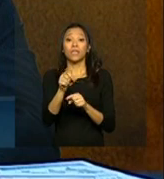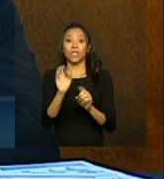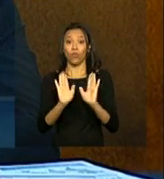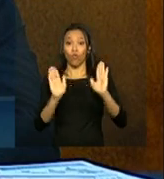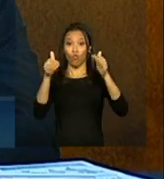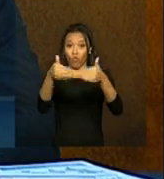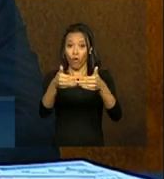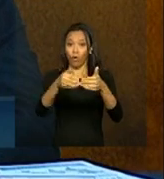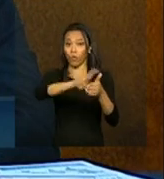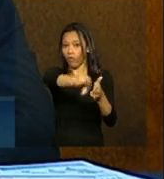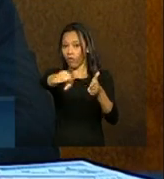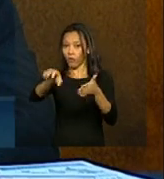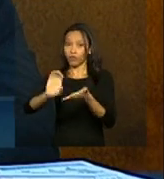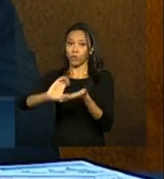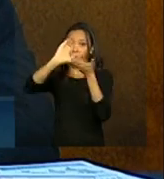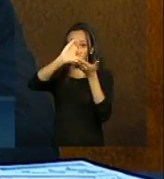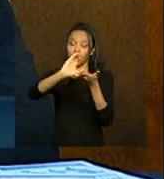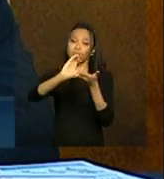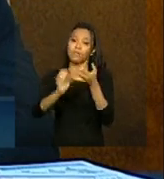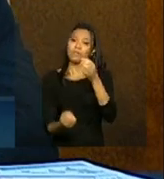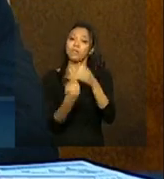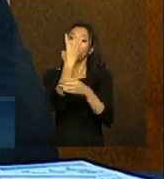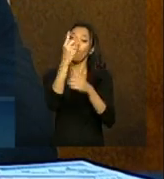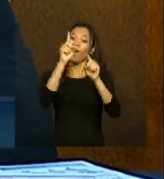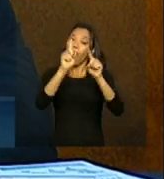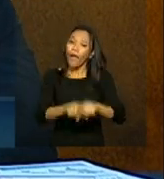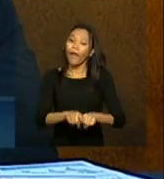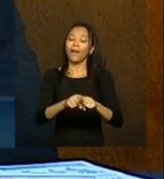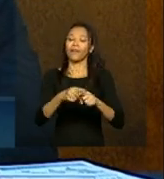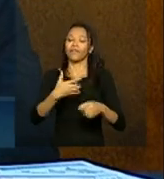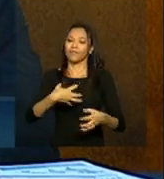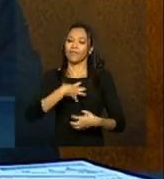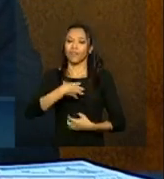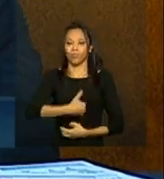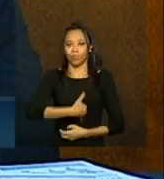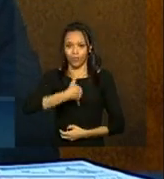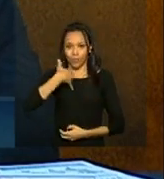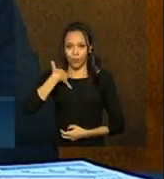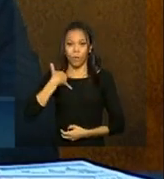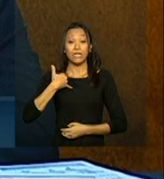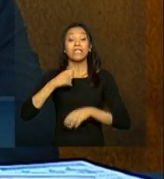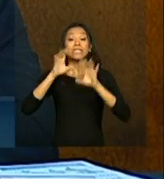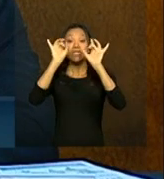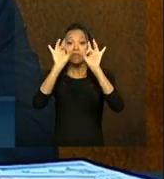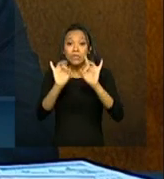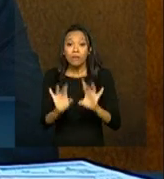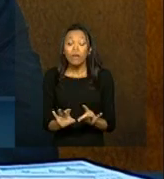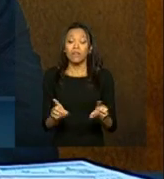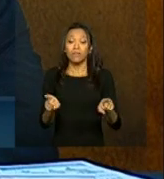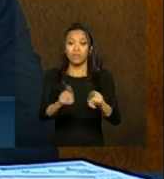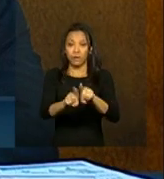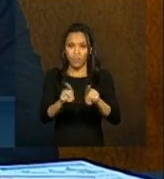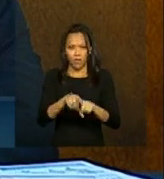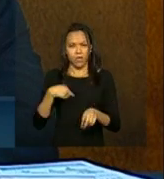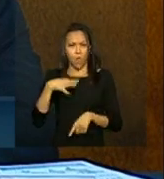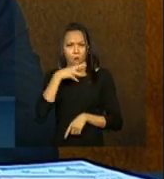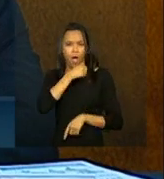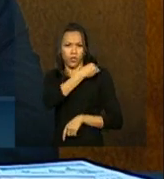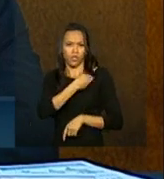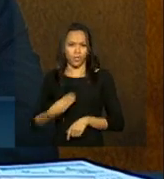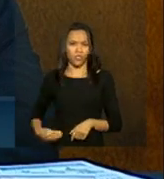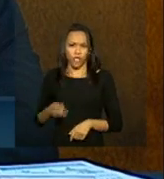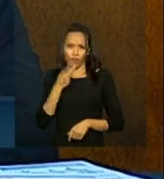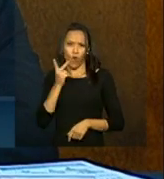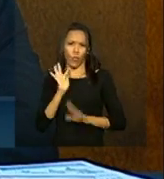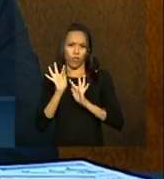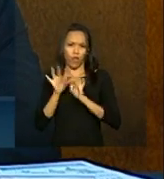Interconselho gerou nos últimos tempos é para nós um motivo de muito orgulho. E especialmente eh acho que a ministra Miram no final